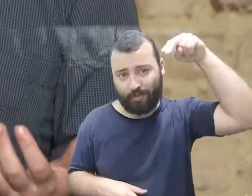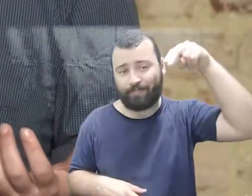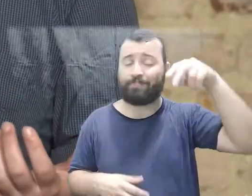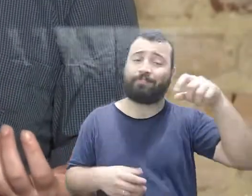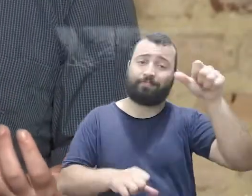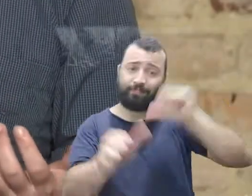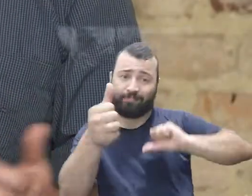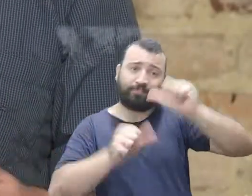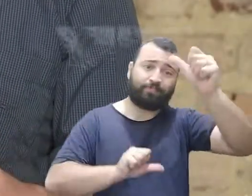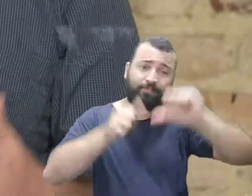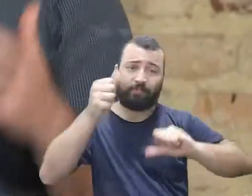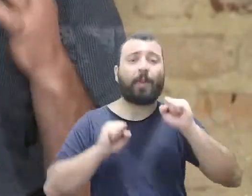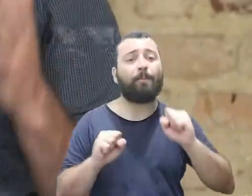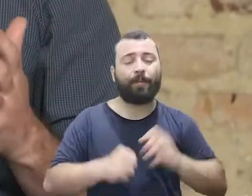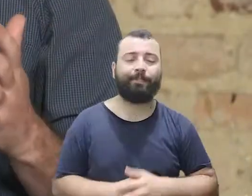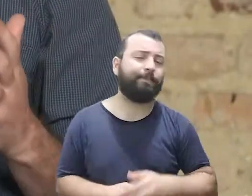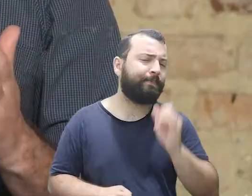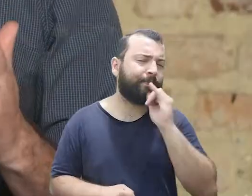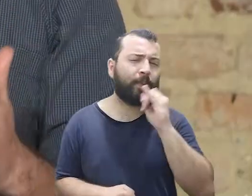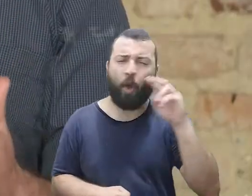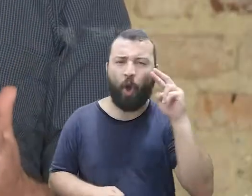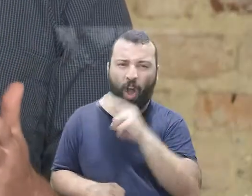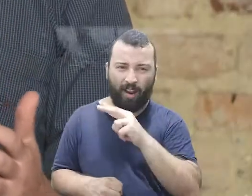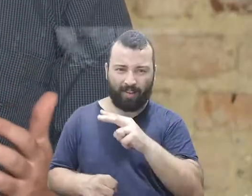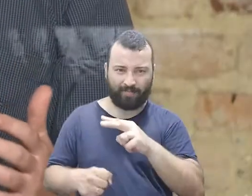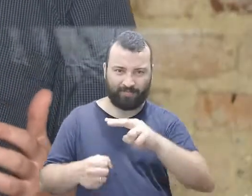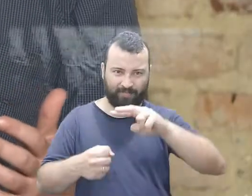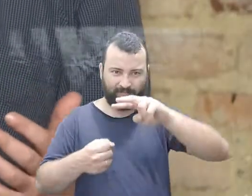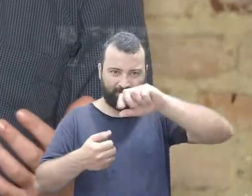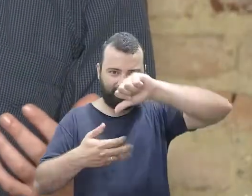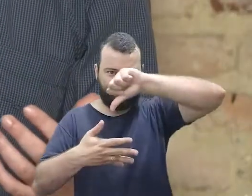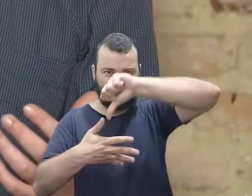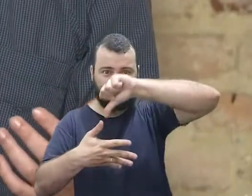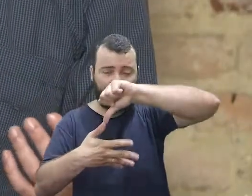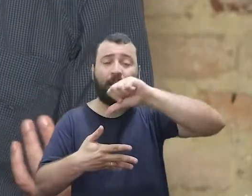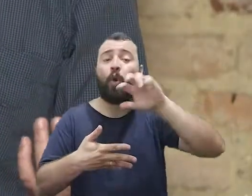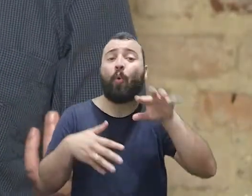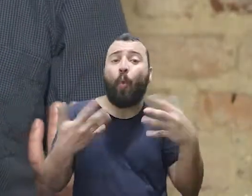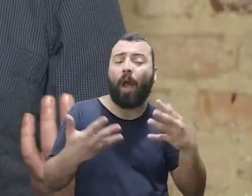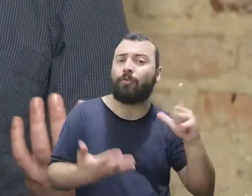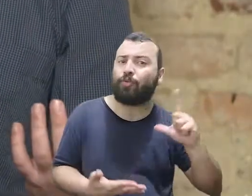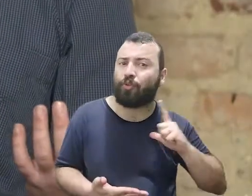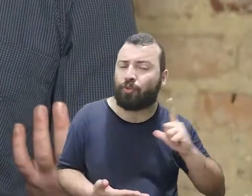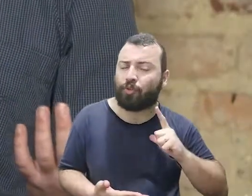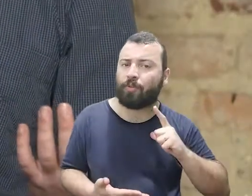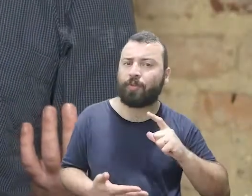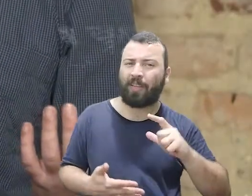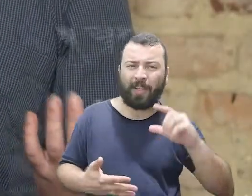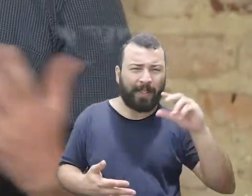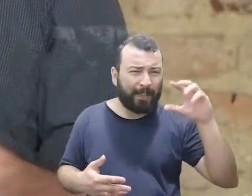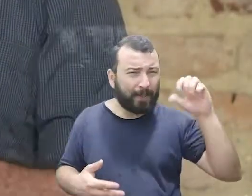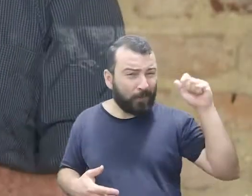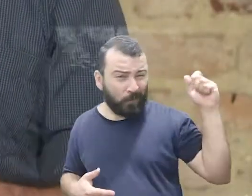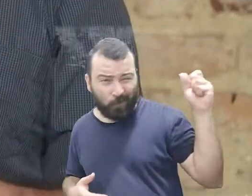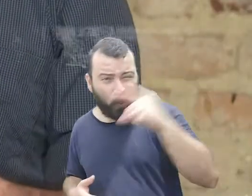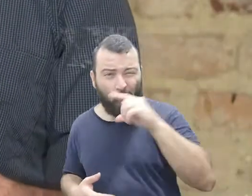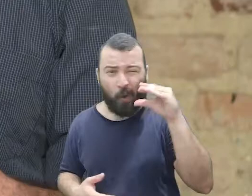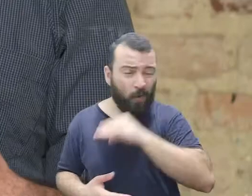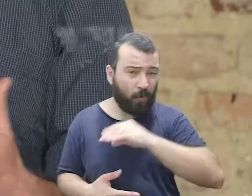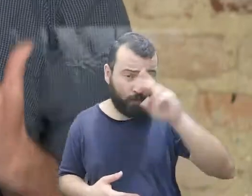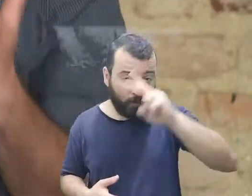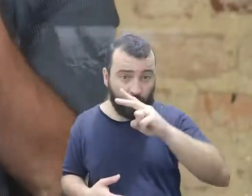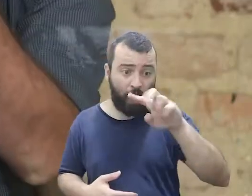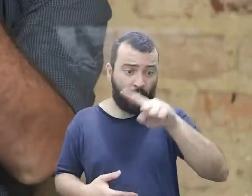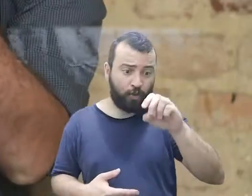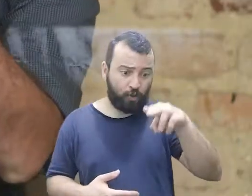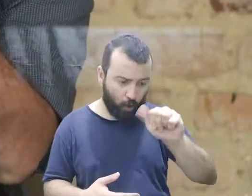assim vice-versa. Olhando, por exemplo, o continente sul-americano, quando eu tenho uma condição de insolação maior no hemisfério